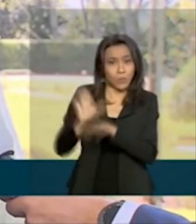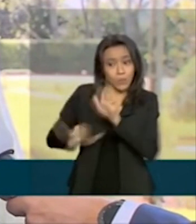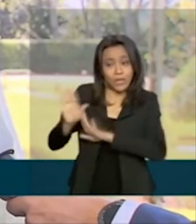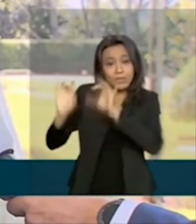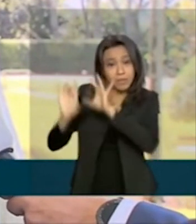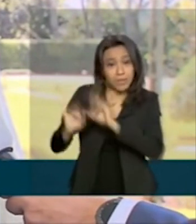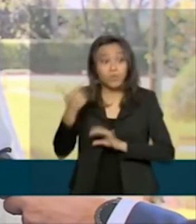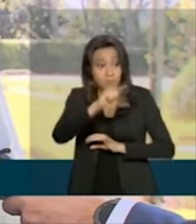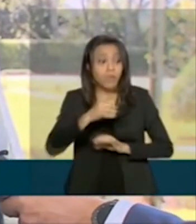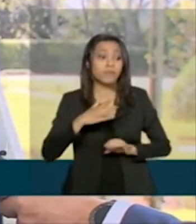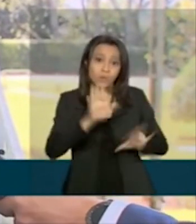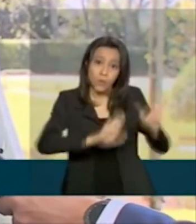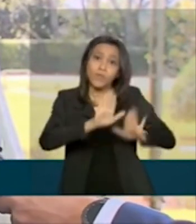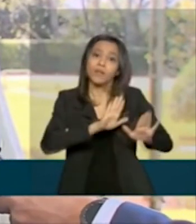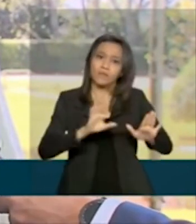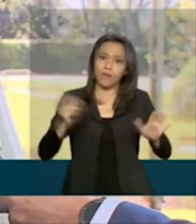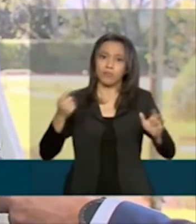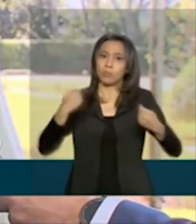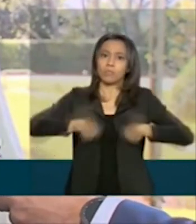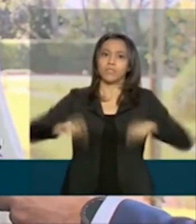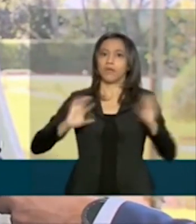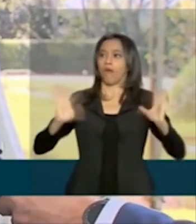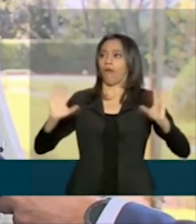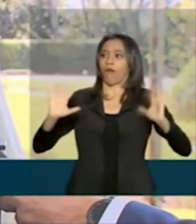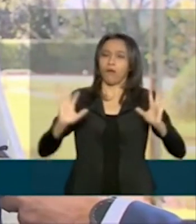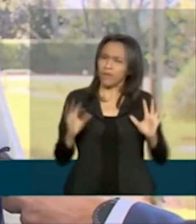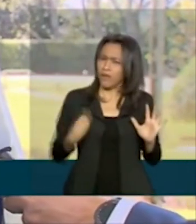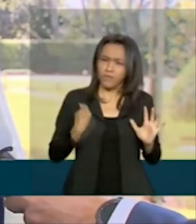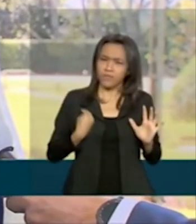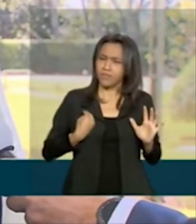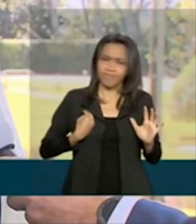toma cuidado, tudo bem, mas não precisa entrar em pânico. A vida continua.